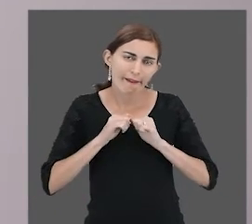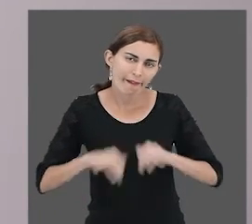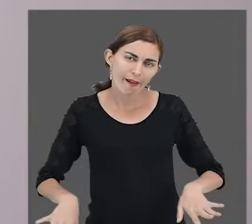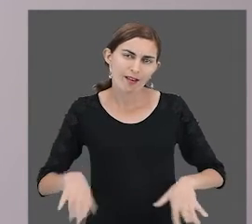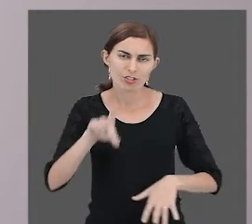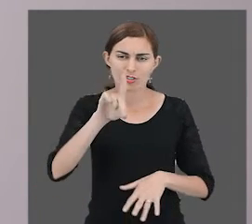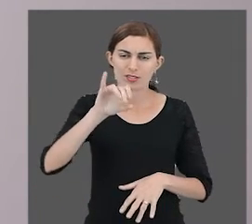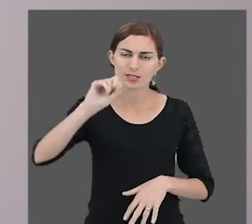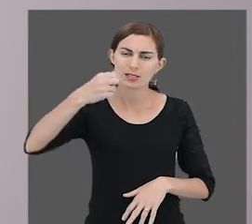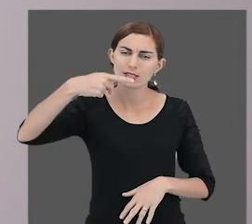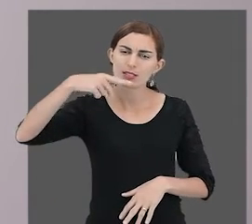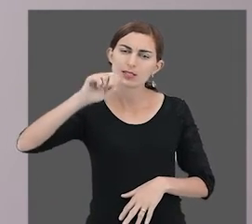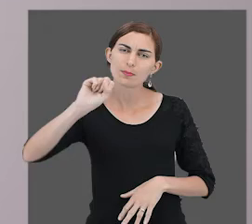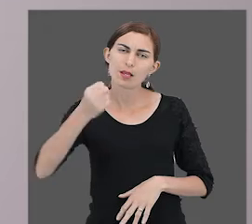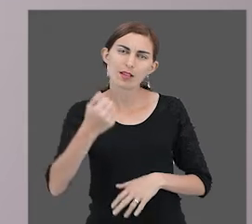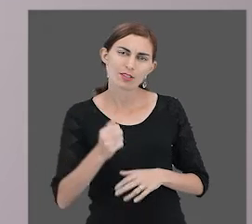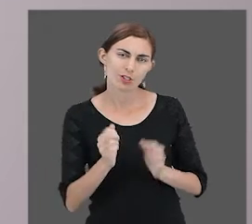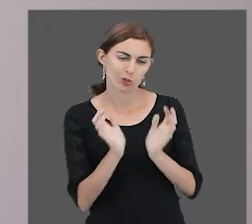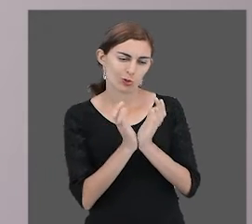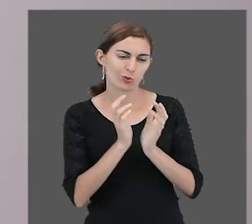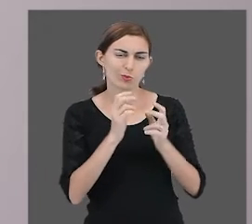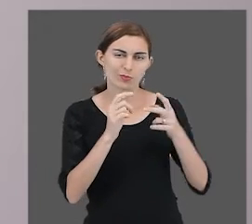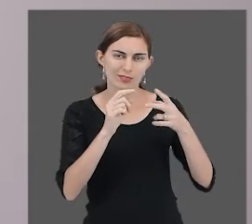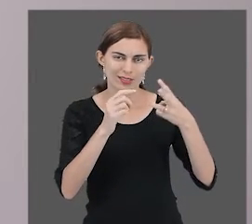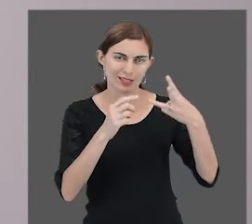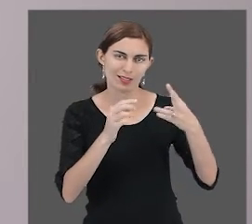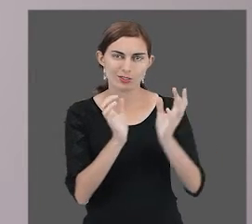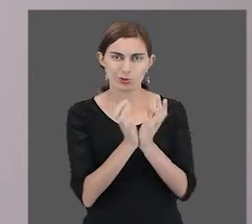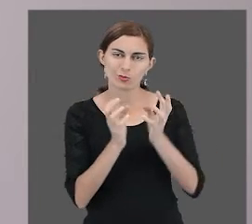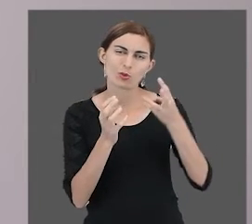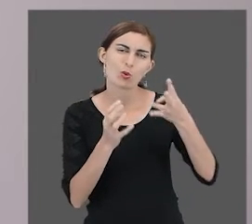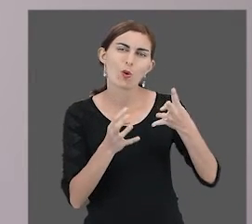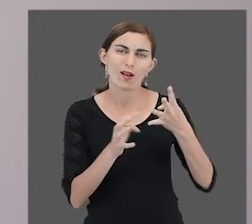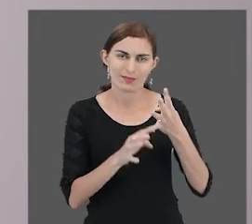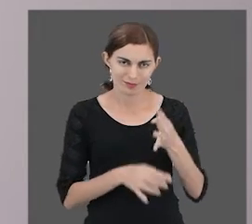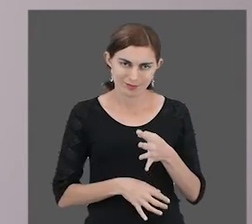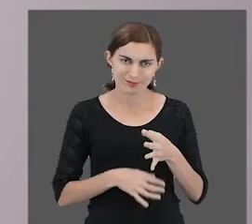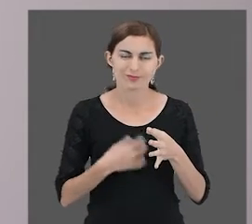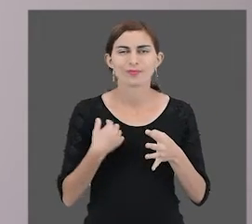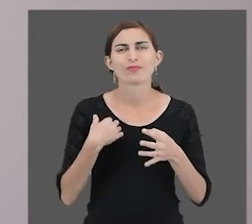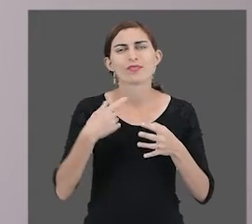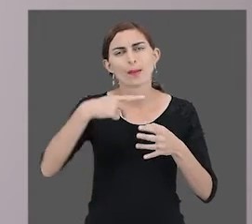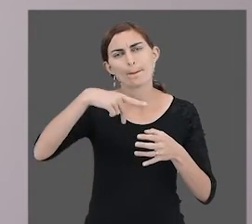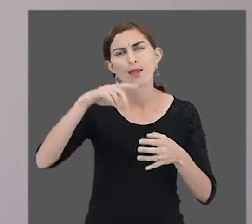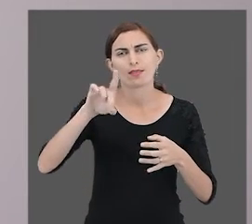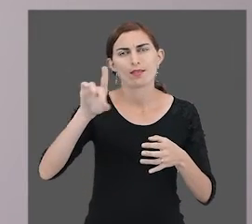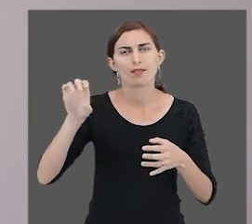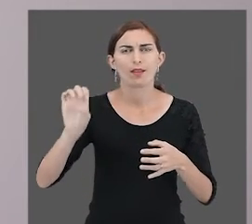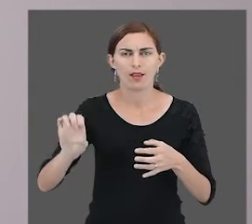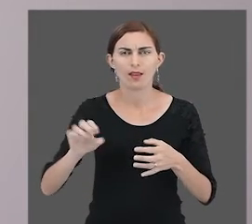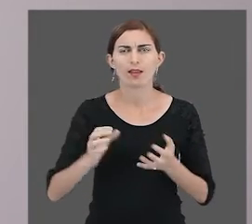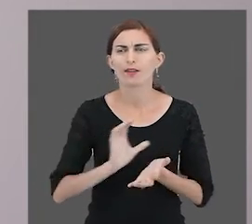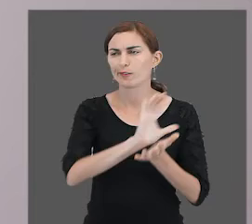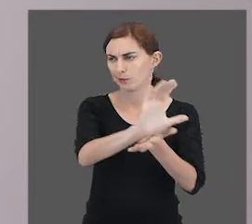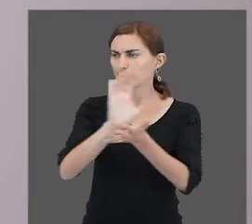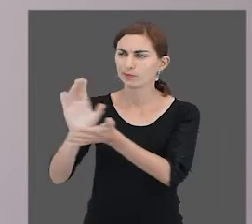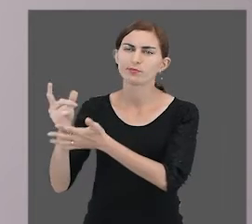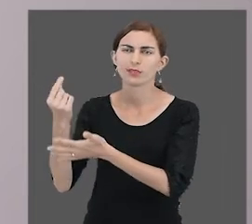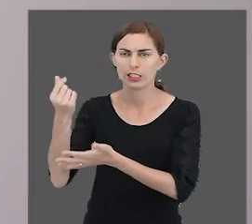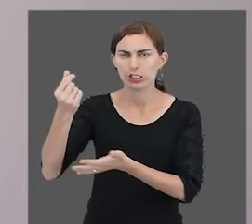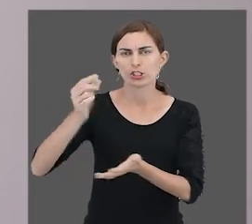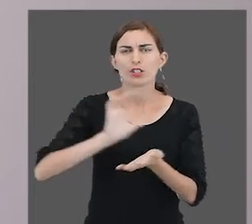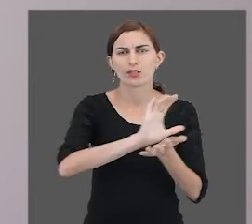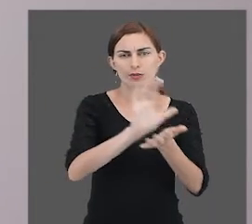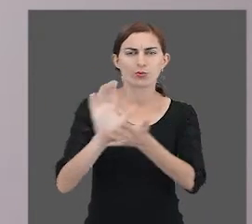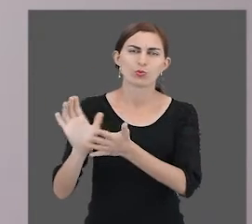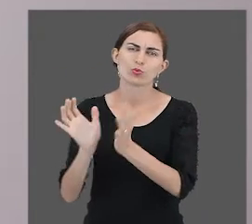de grupo 3, despesas correntes, grupo 4, despesas com investimentos. Da mesma forma, o PDDE destina recursos para as escolas, uma